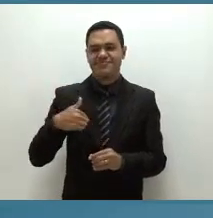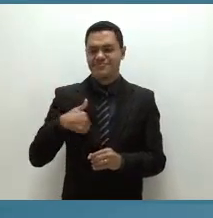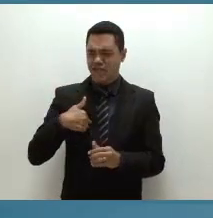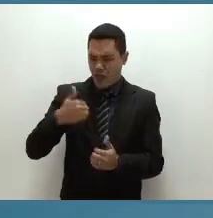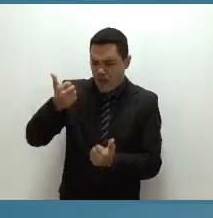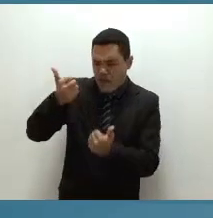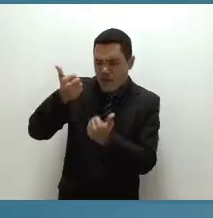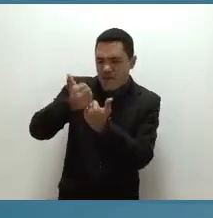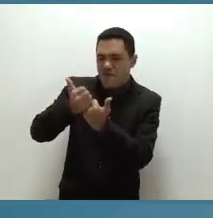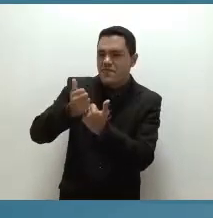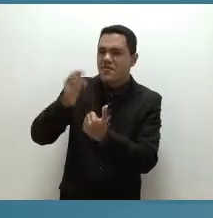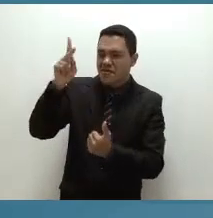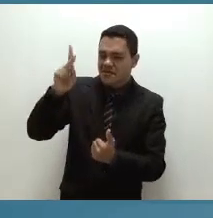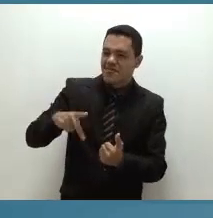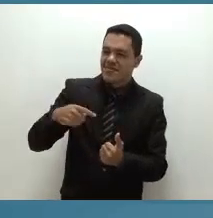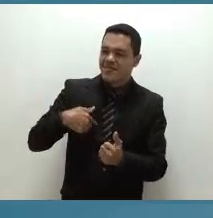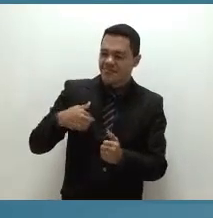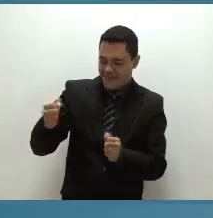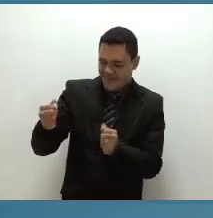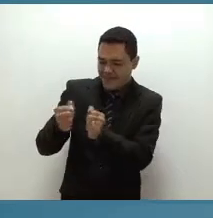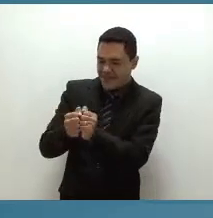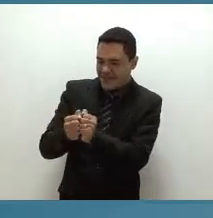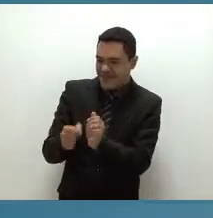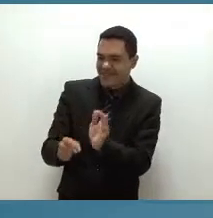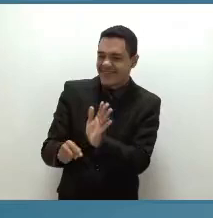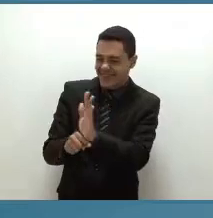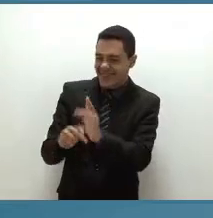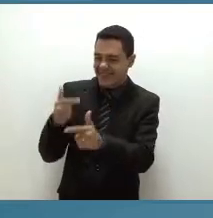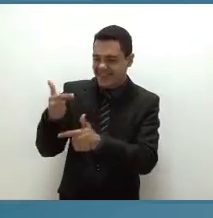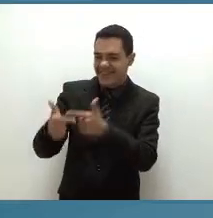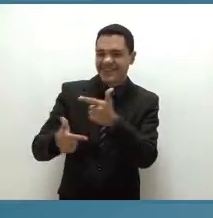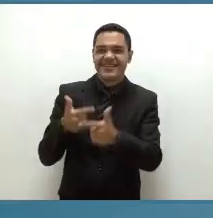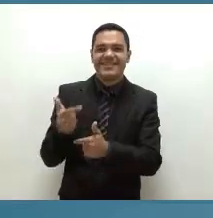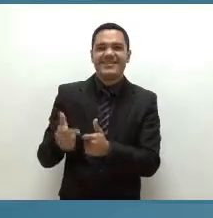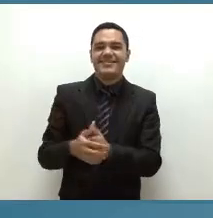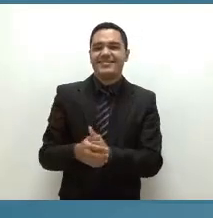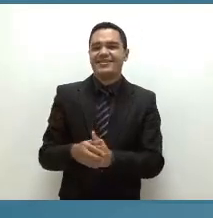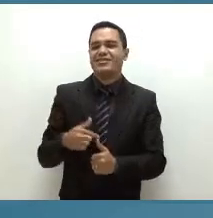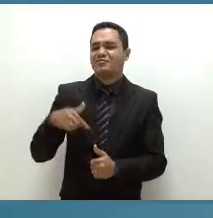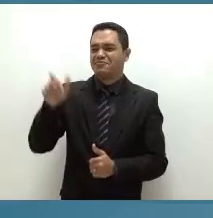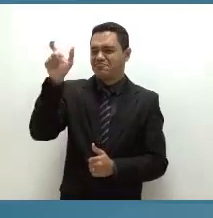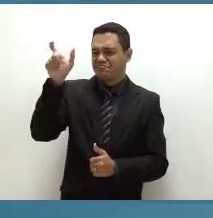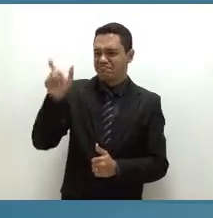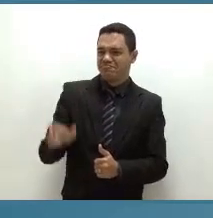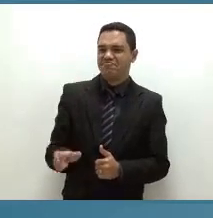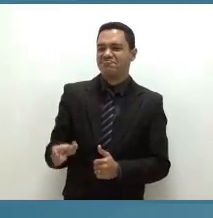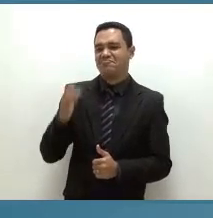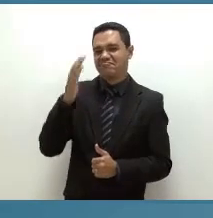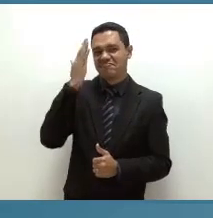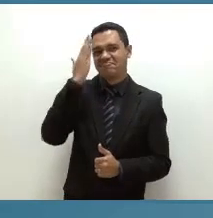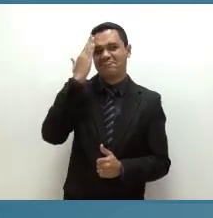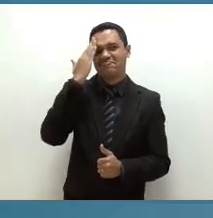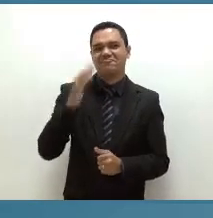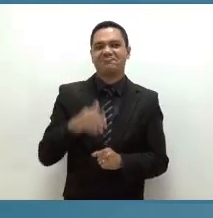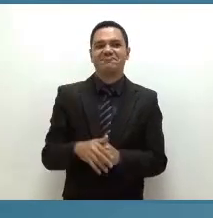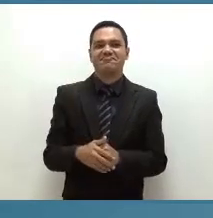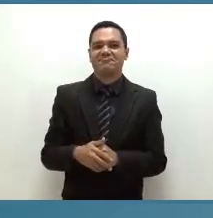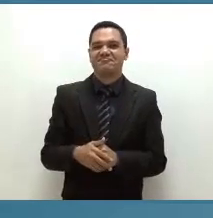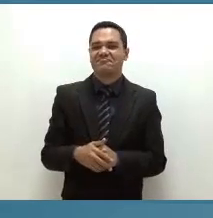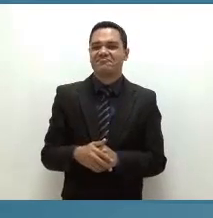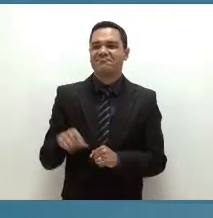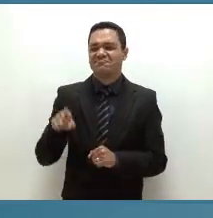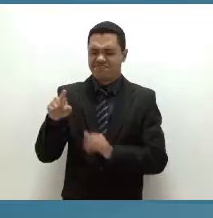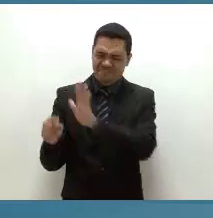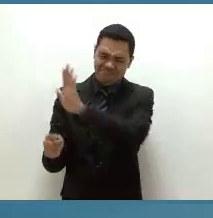estava presidente do Tribunal Regional Eleitoral. E sei do seu perfil, tenho certeza que